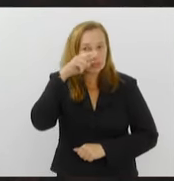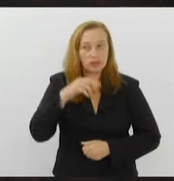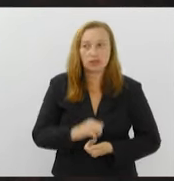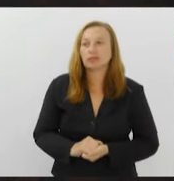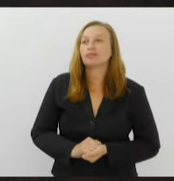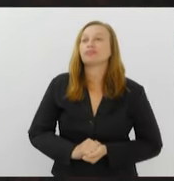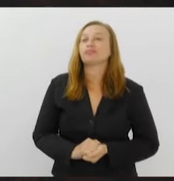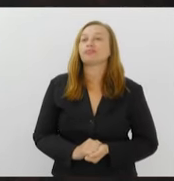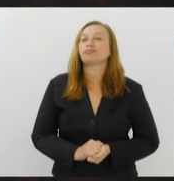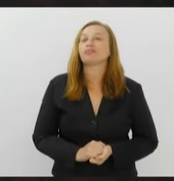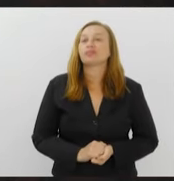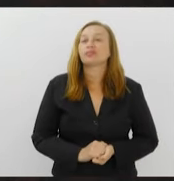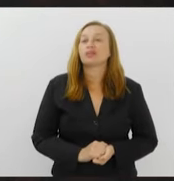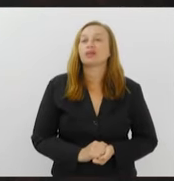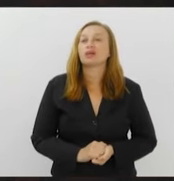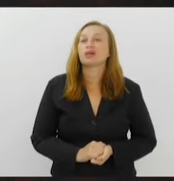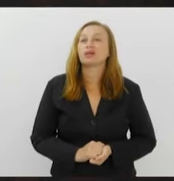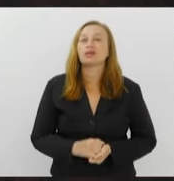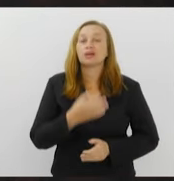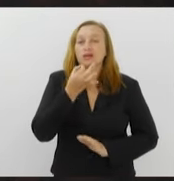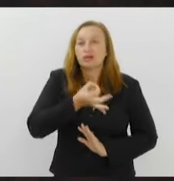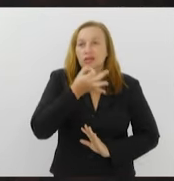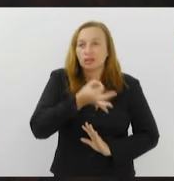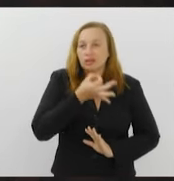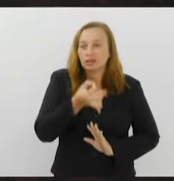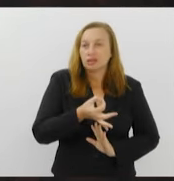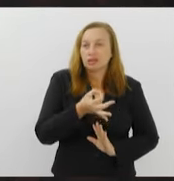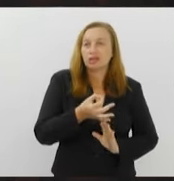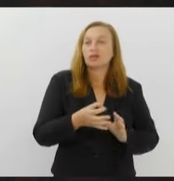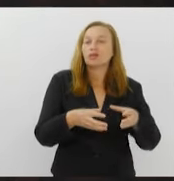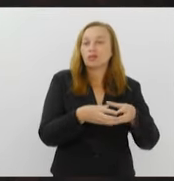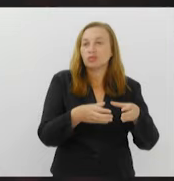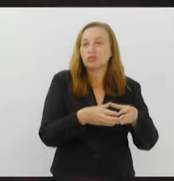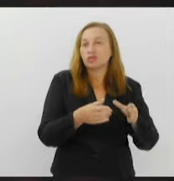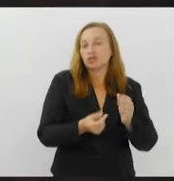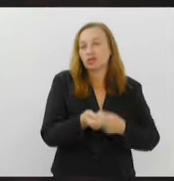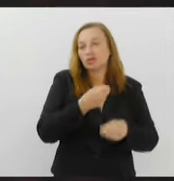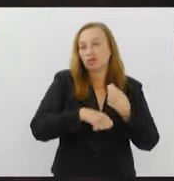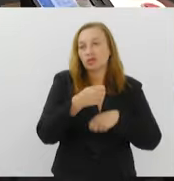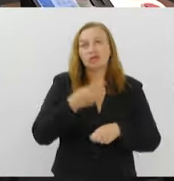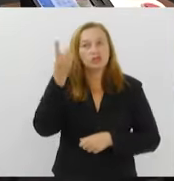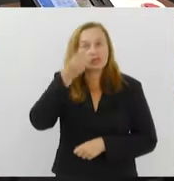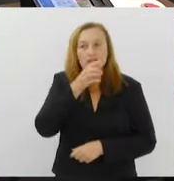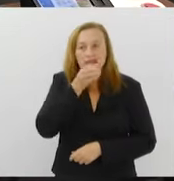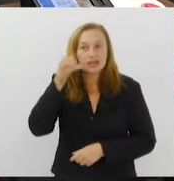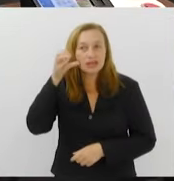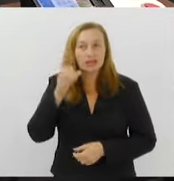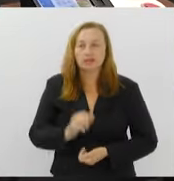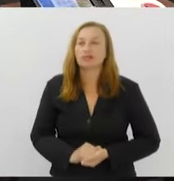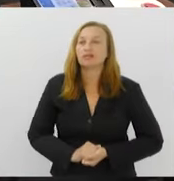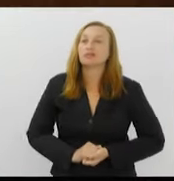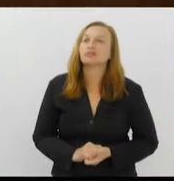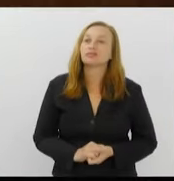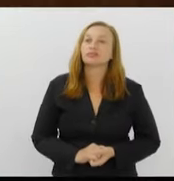e Controle. Para emitir parecer pela Comissão de Economia, deputada Célia Jordão.